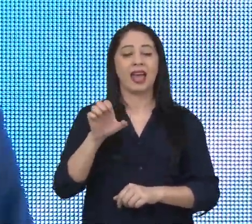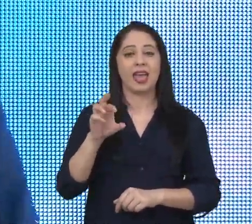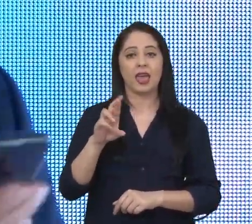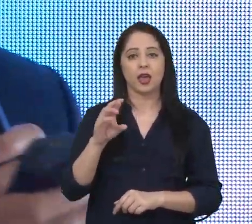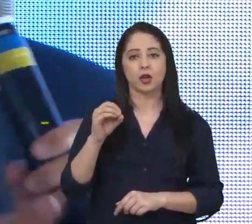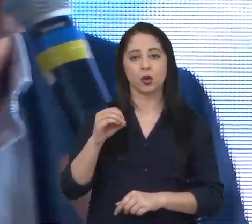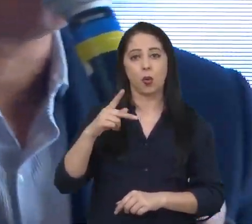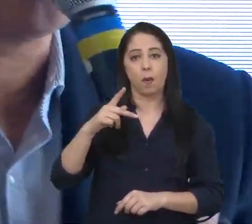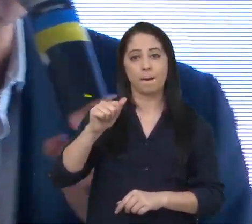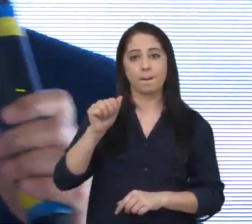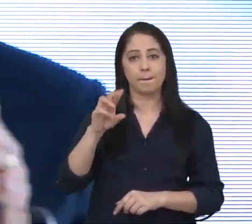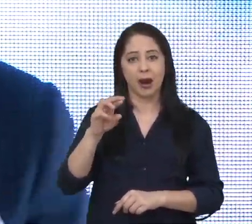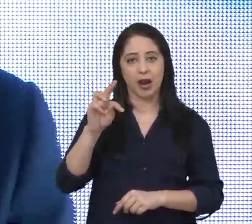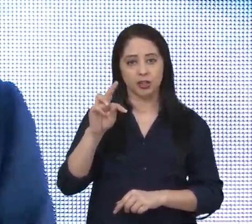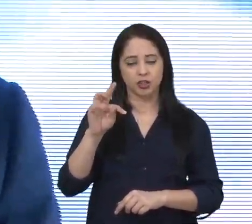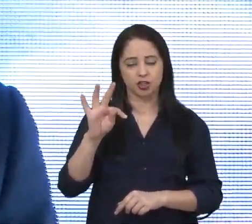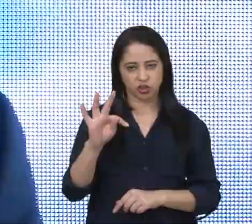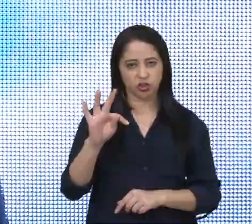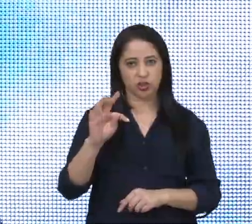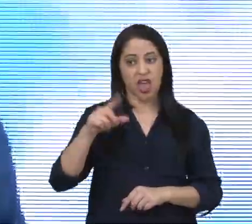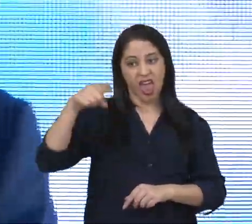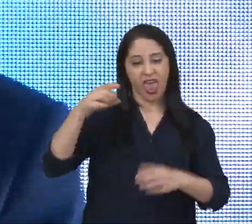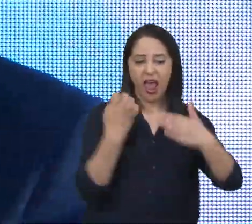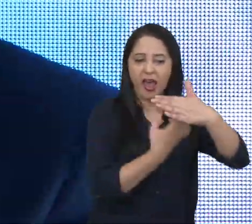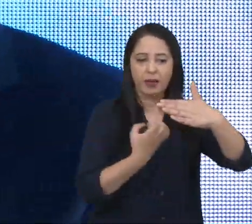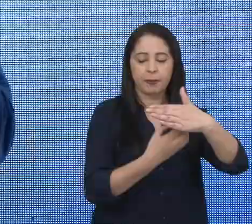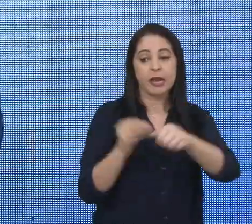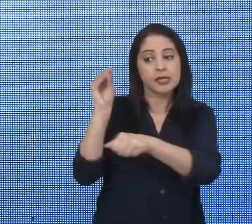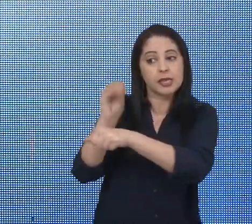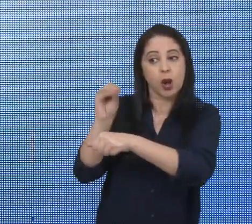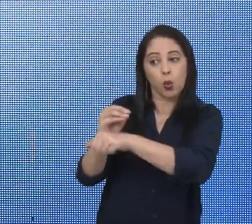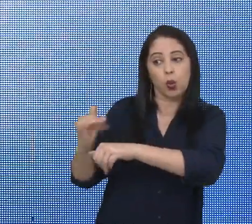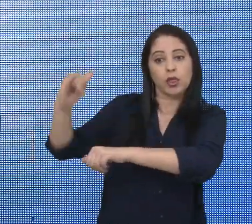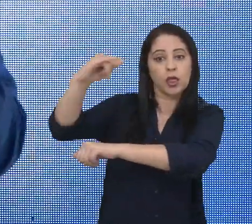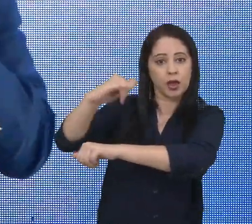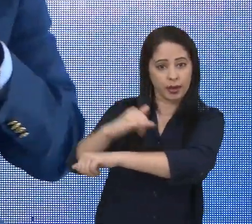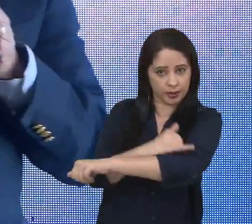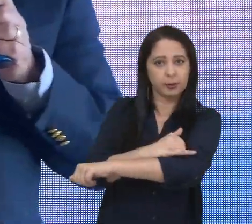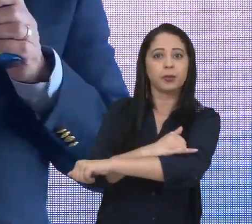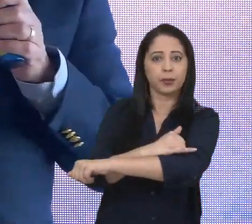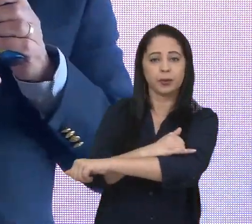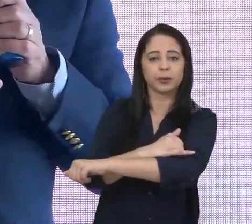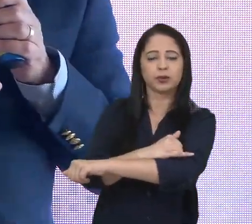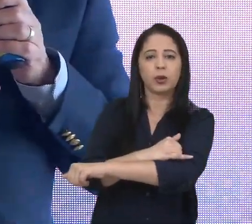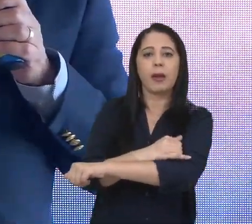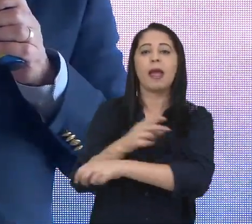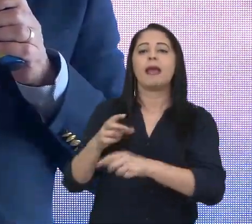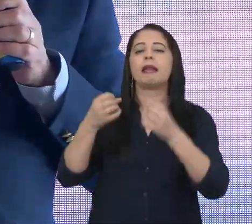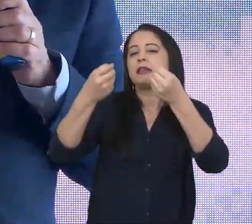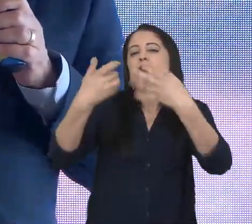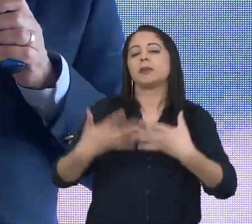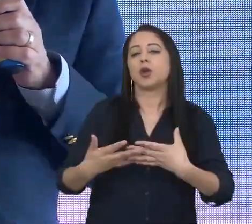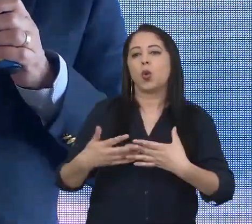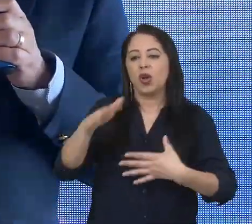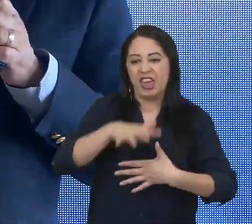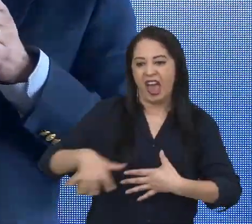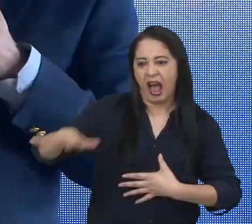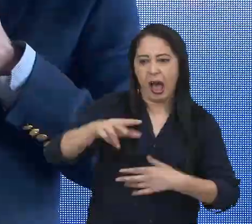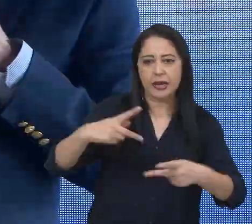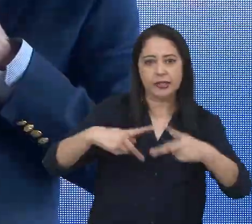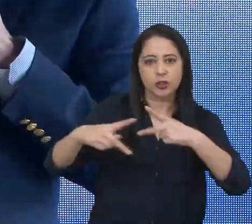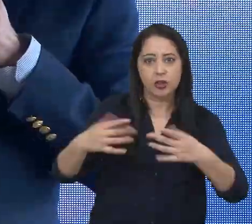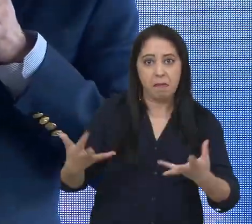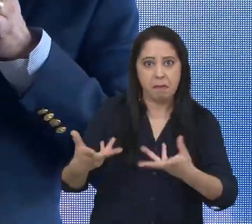diretor da Aeroparte, empresa que vai administrar o espaço, o potencial da cidade e da região foi o grande chamariz para